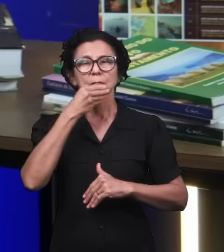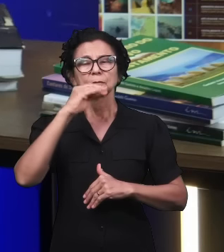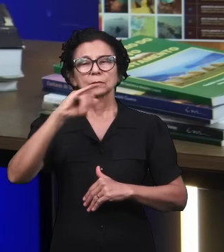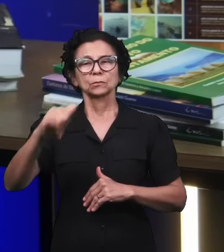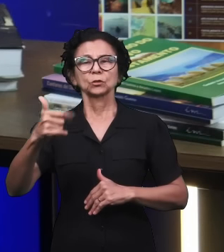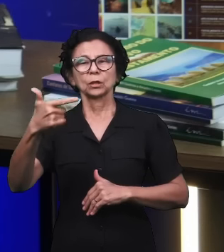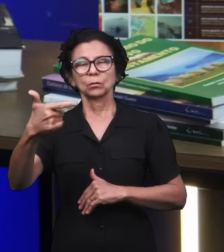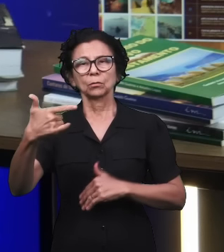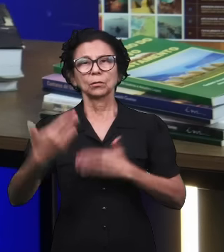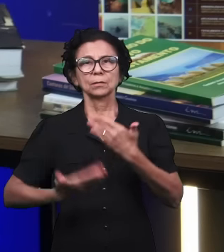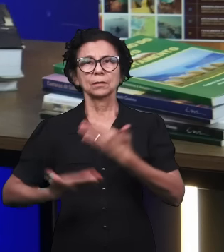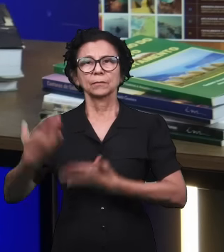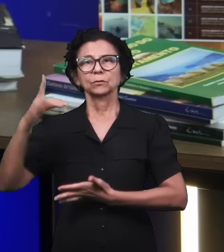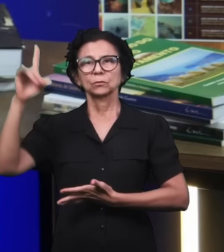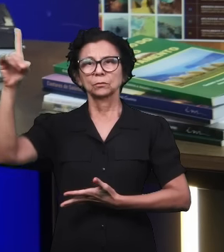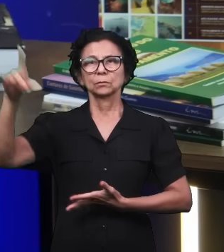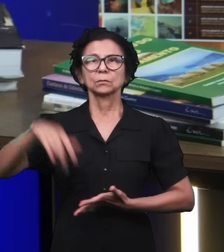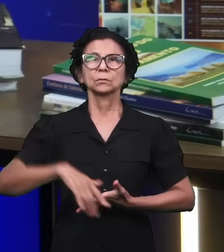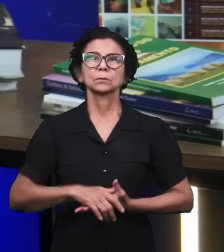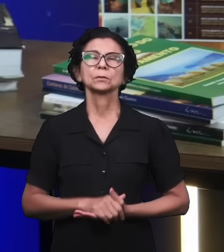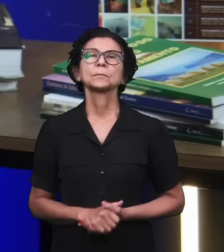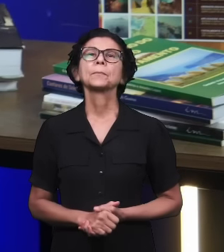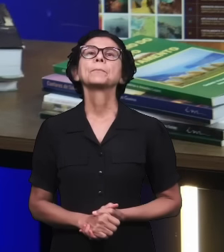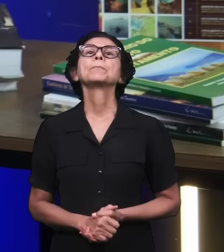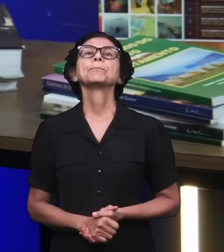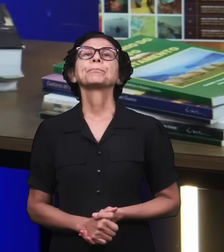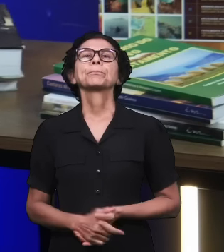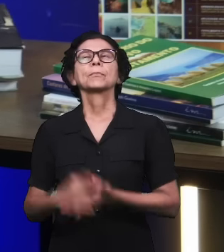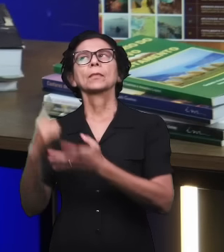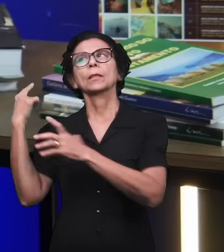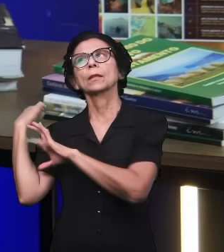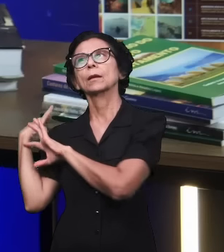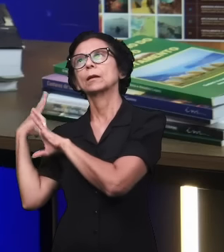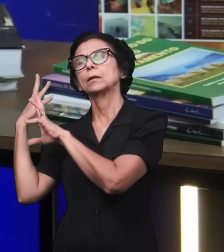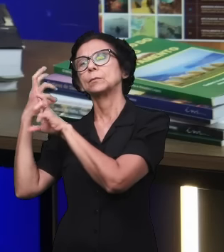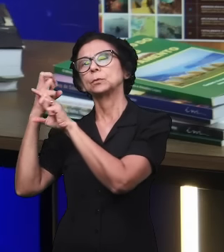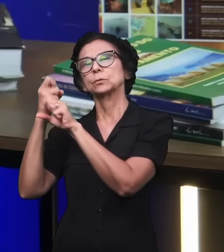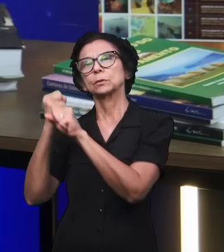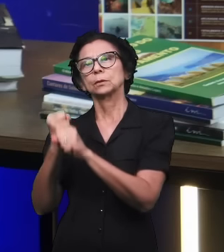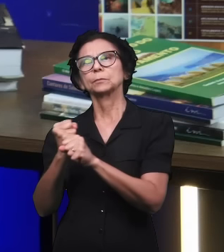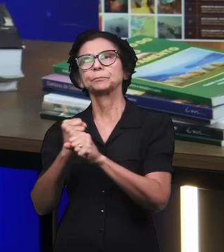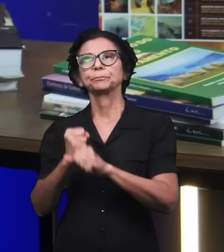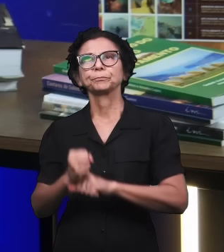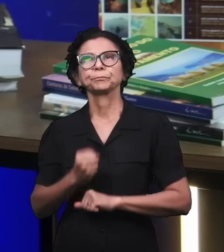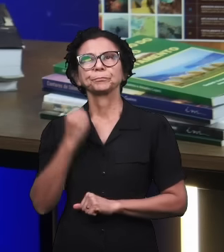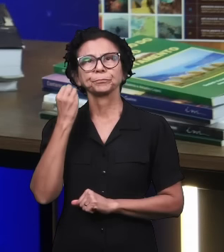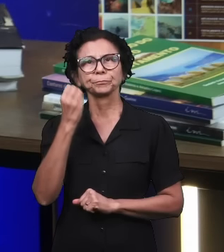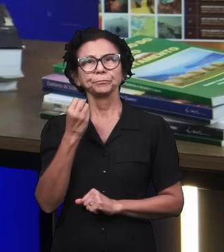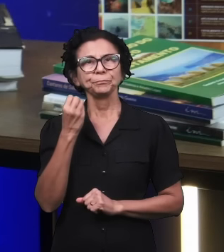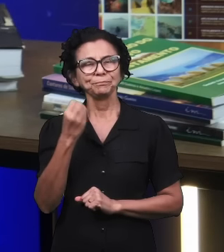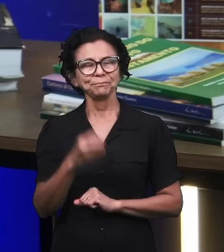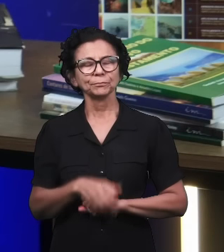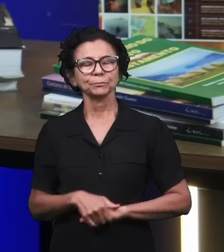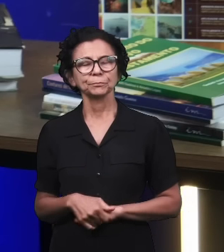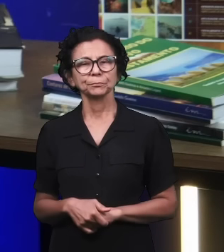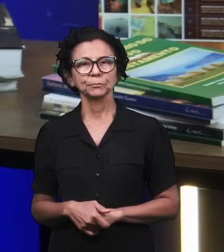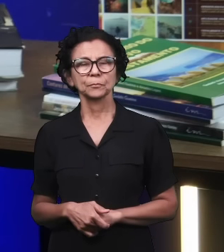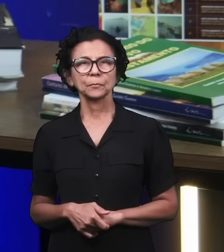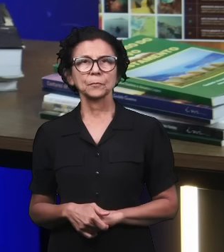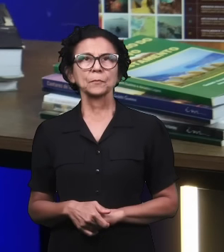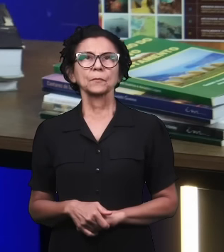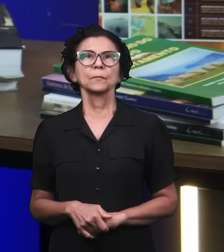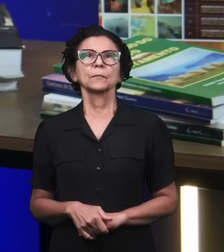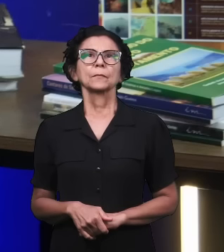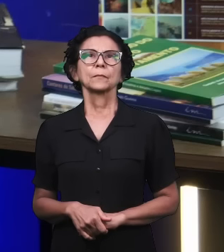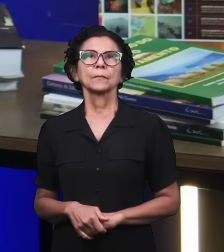pode também revisar e viver essa experiência ali e desfrutar de toda essa revelação. Mas, pastor Roberto, nosso tempo está